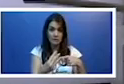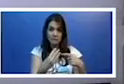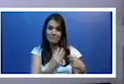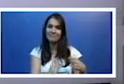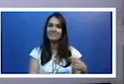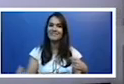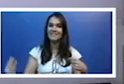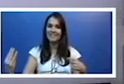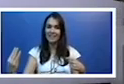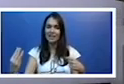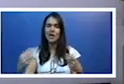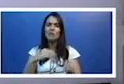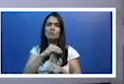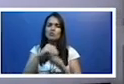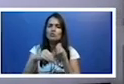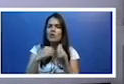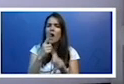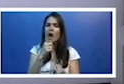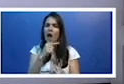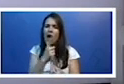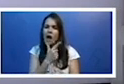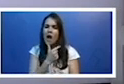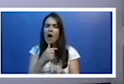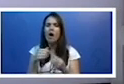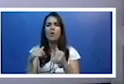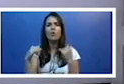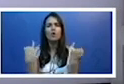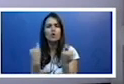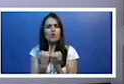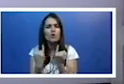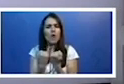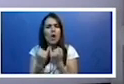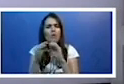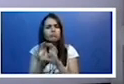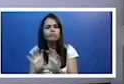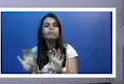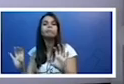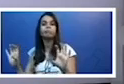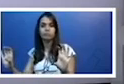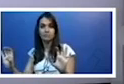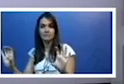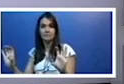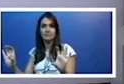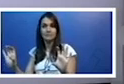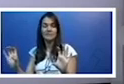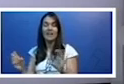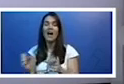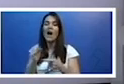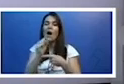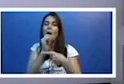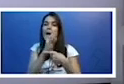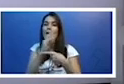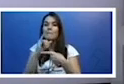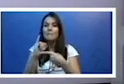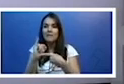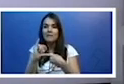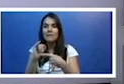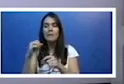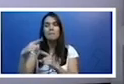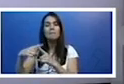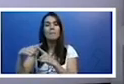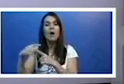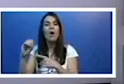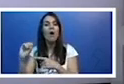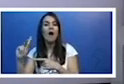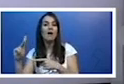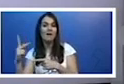misturados na água ocorre a dissociação, o bismuto e a hidroxila. Quantas hidroxilas nós temos na fórmula? Não